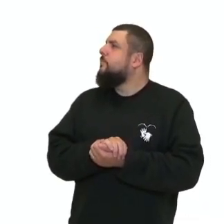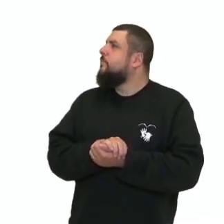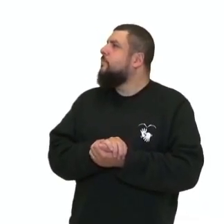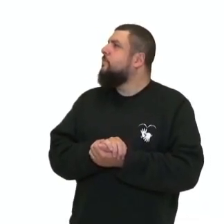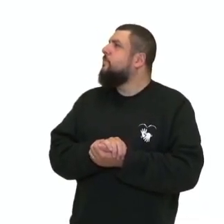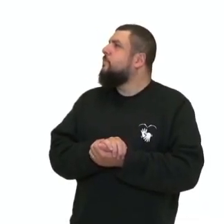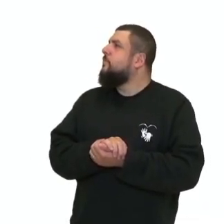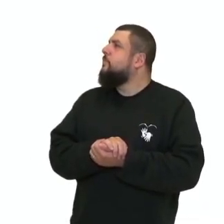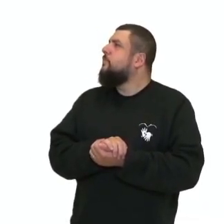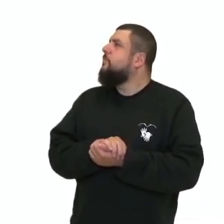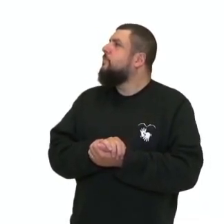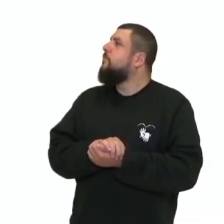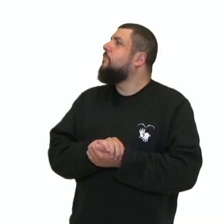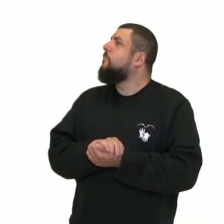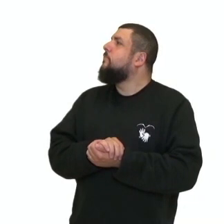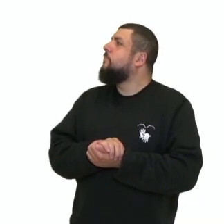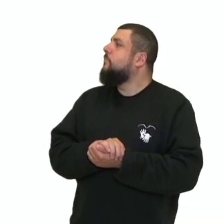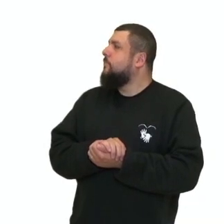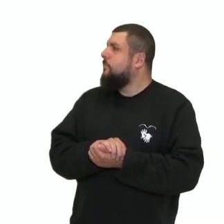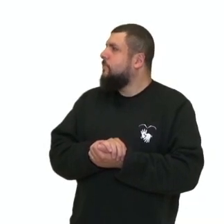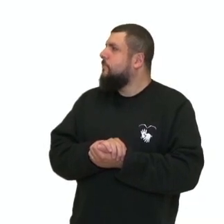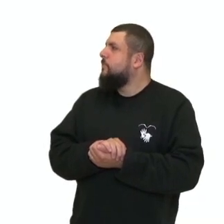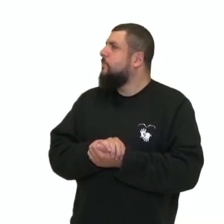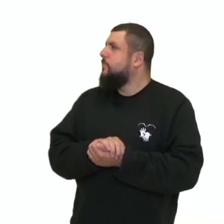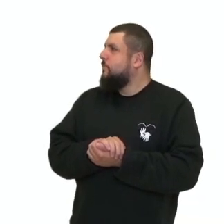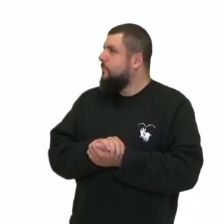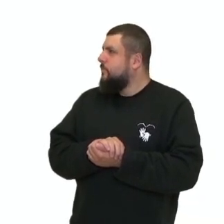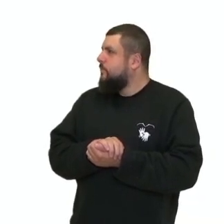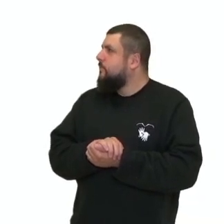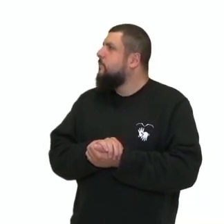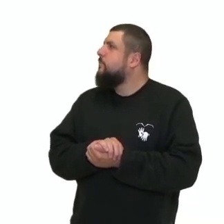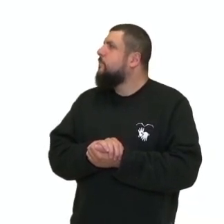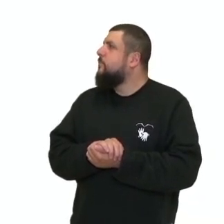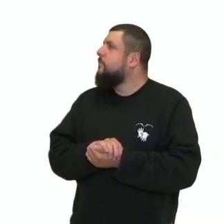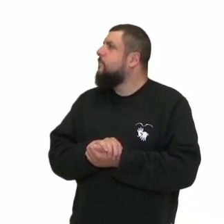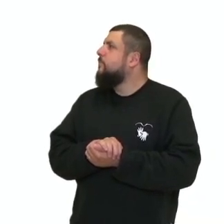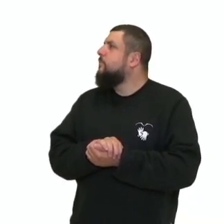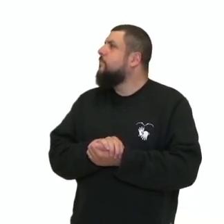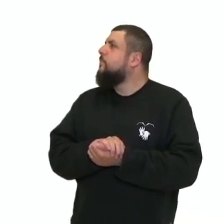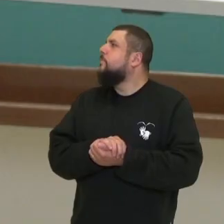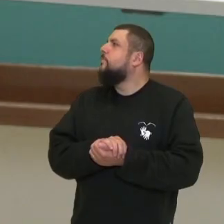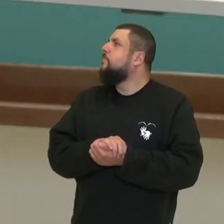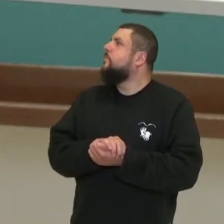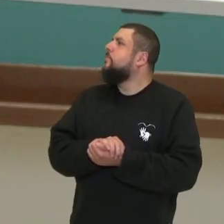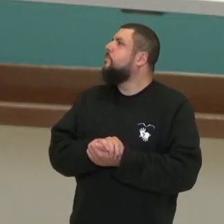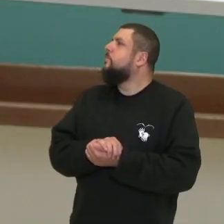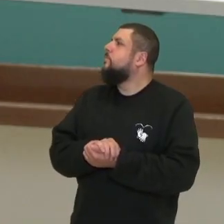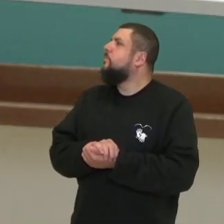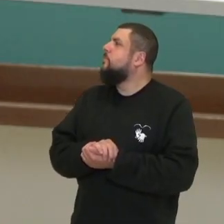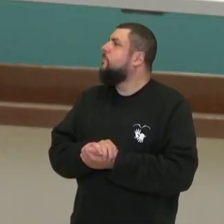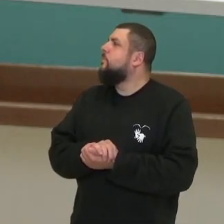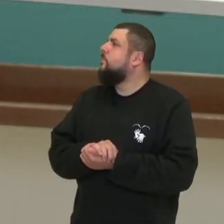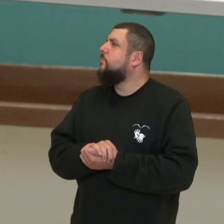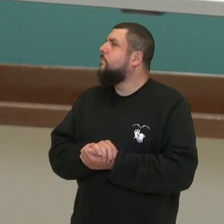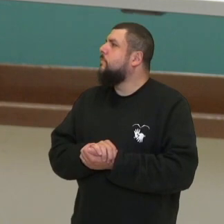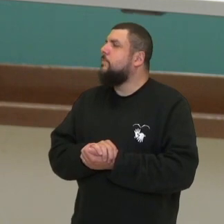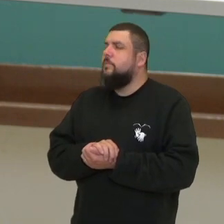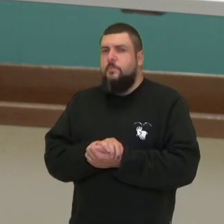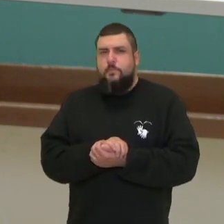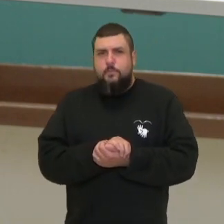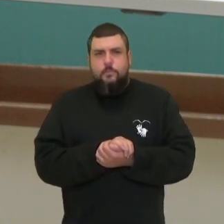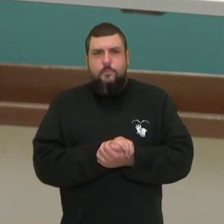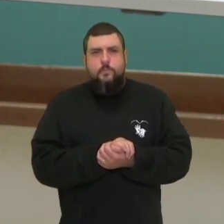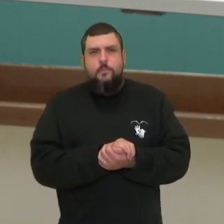a relação de sequência com as funções e também aprender sobre a progressão